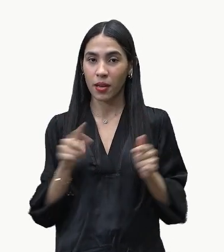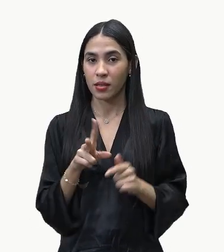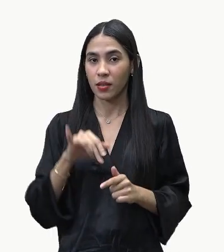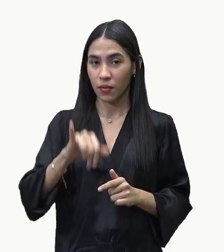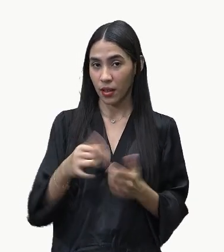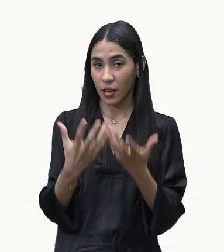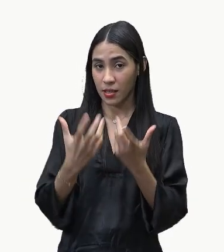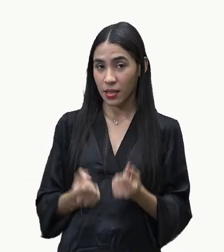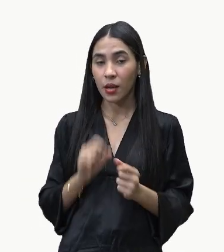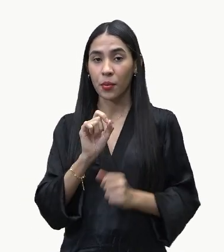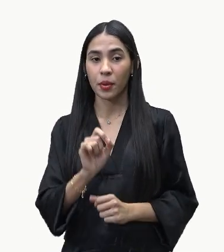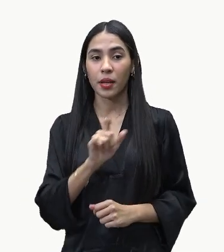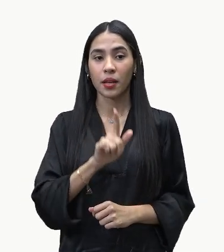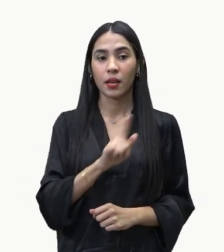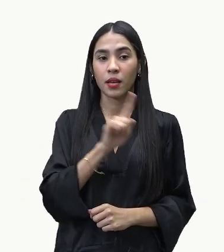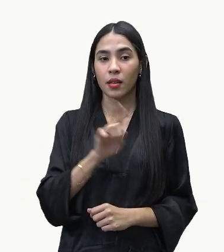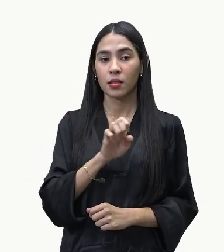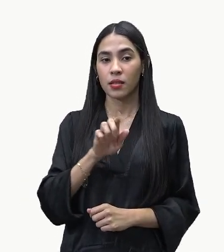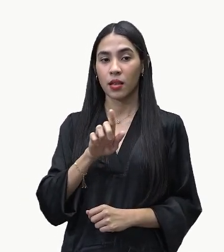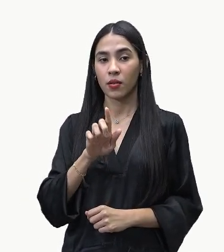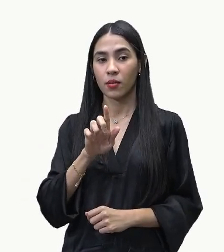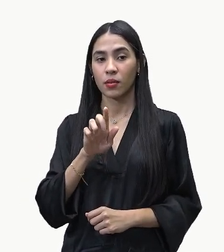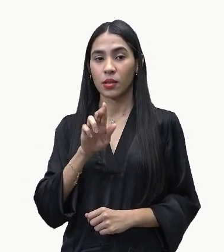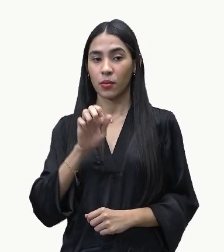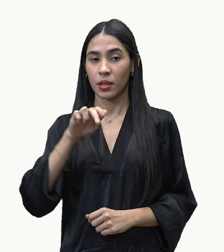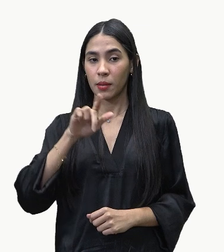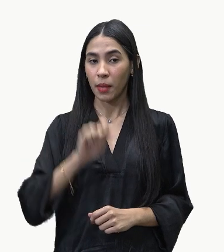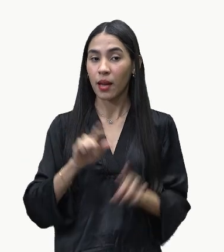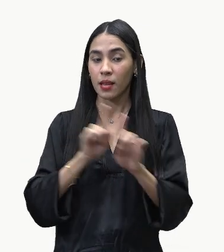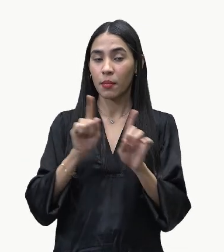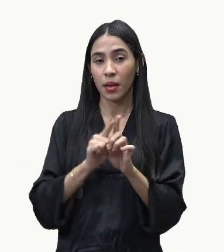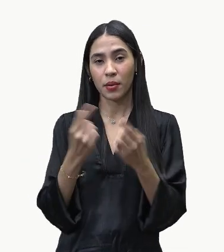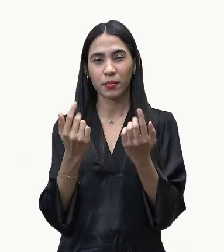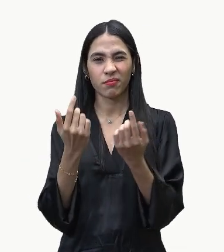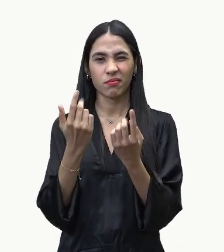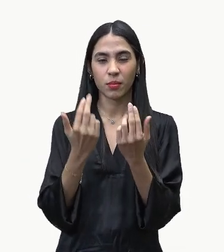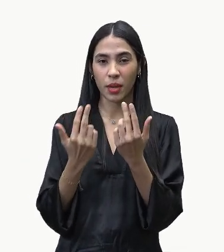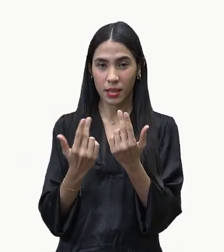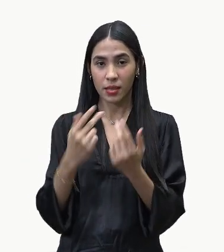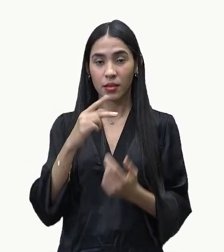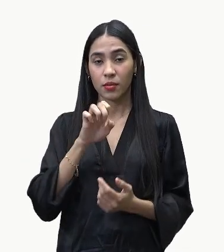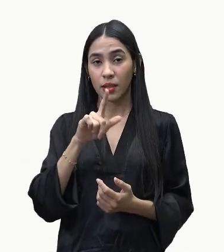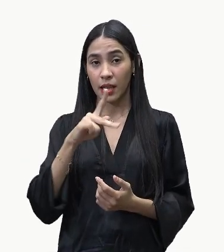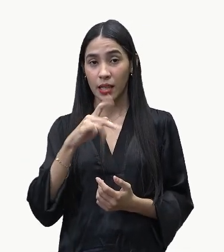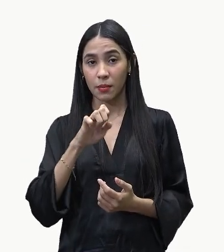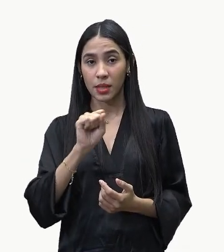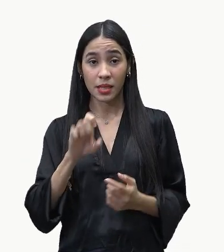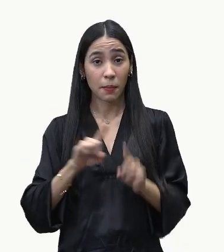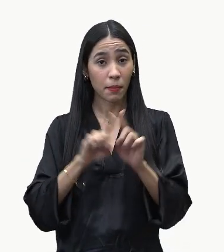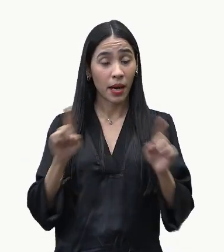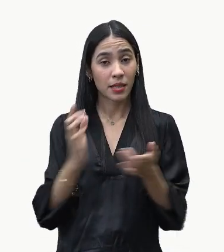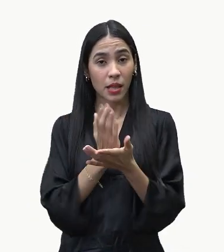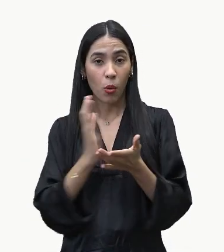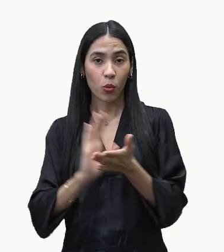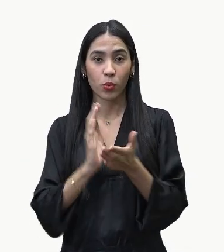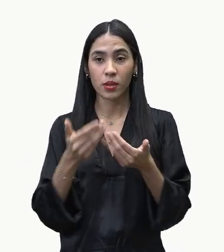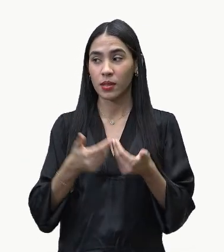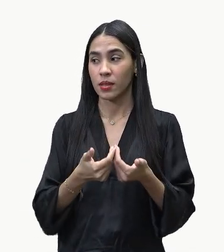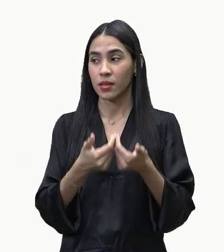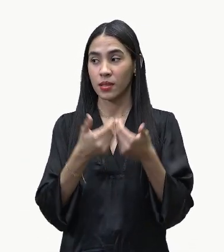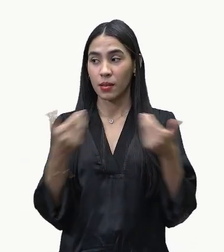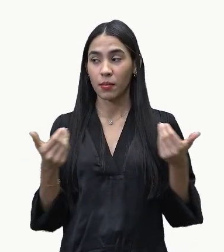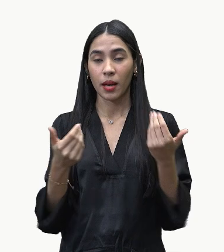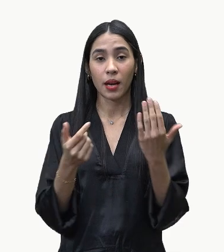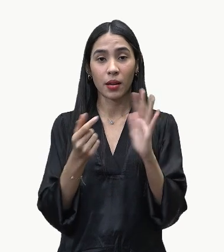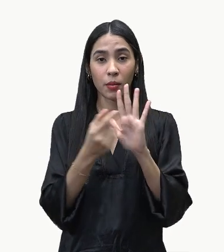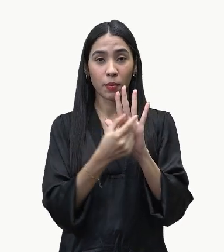a zeugma é também uma forma de elipse, mas alguns gramáticos fazem essa separação. Então, a gente apresenta